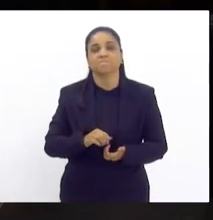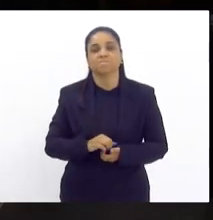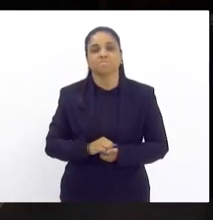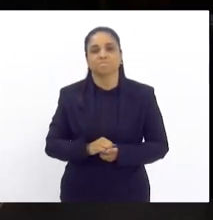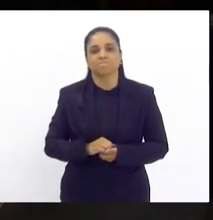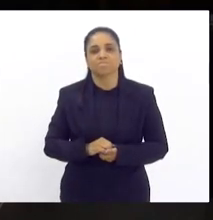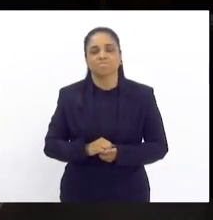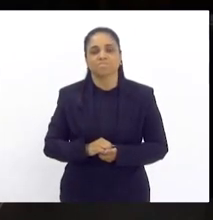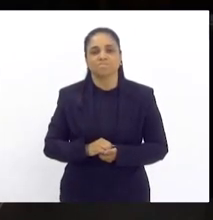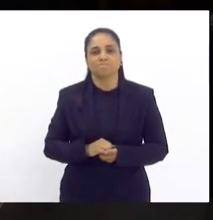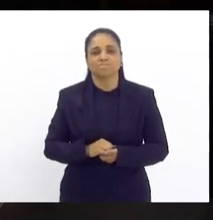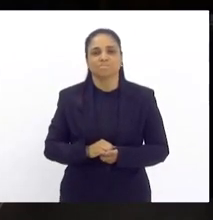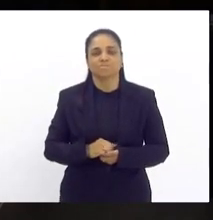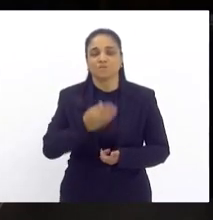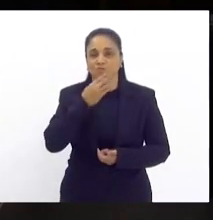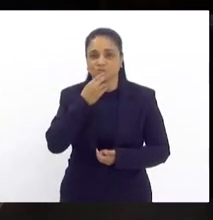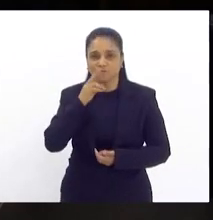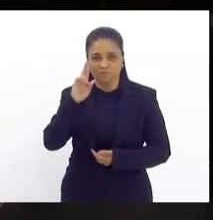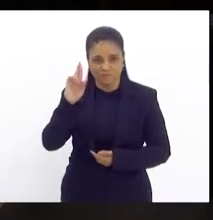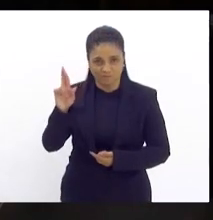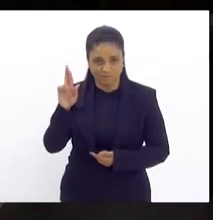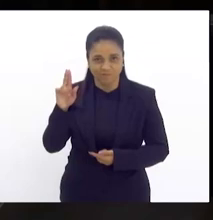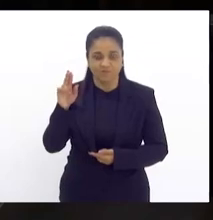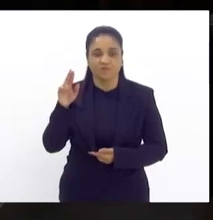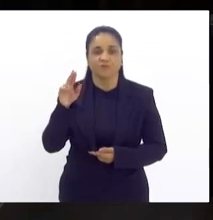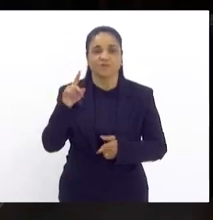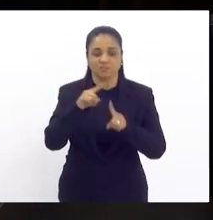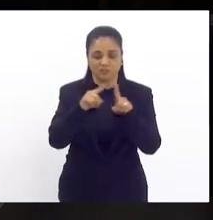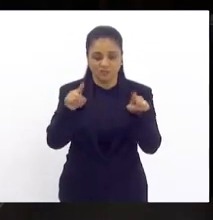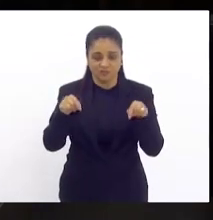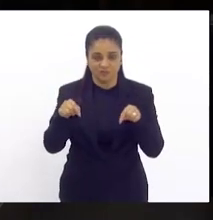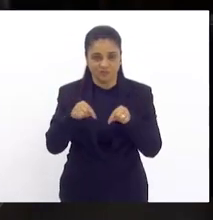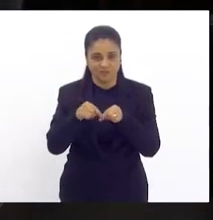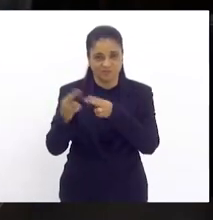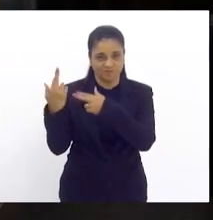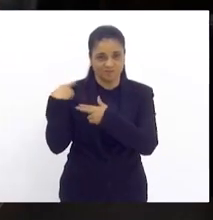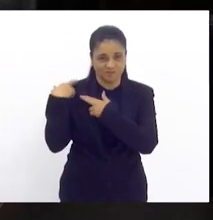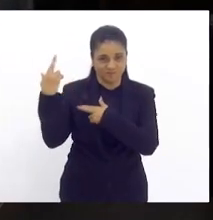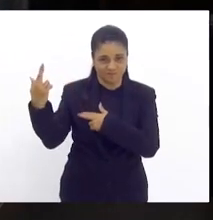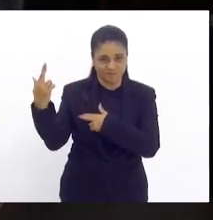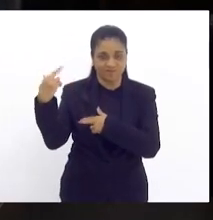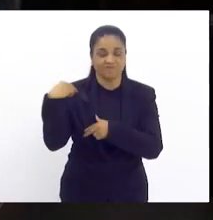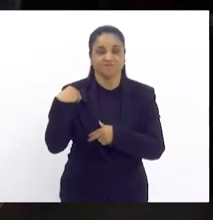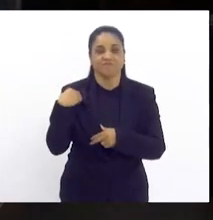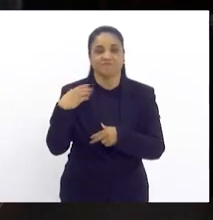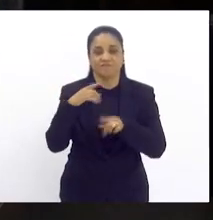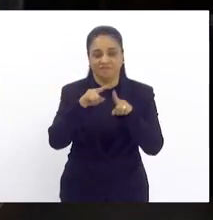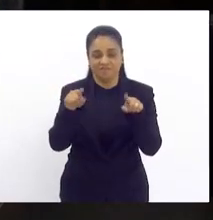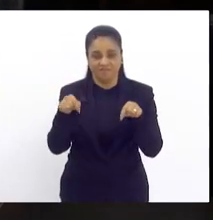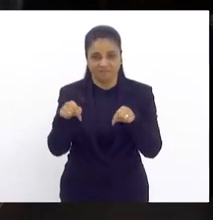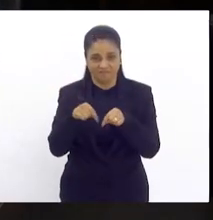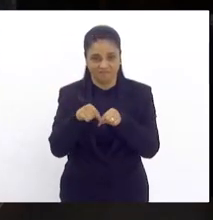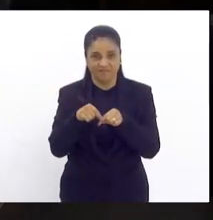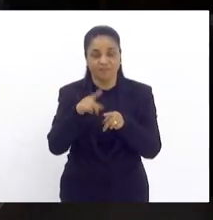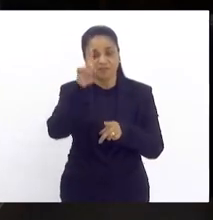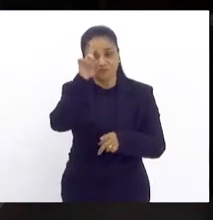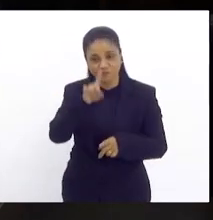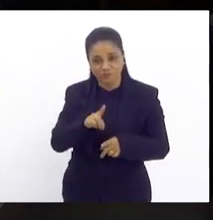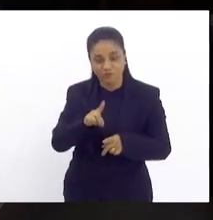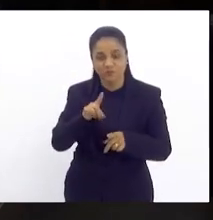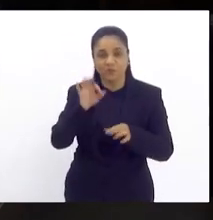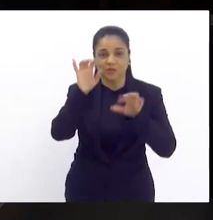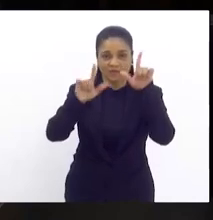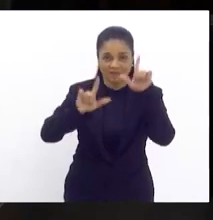o senhor chefe de gabinete, Rafael Thompson, nosso diretor da TV Alerj,